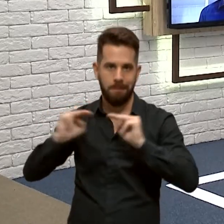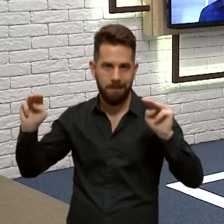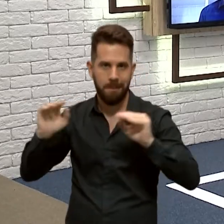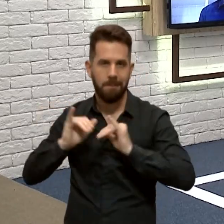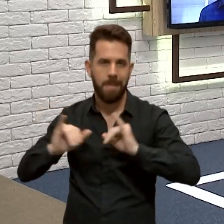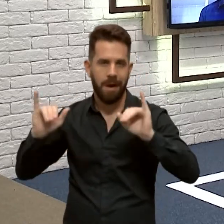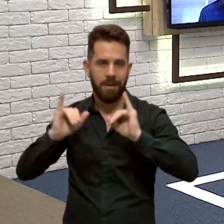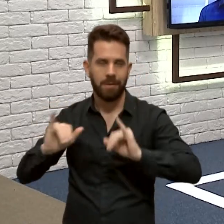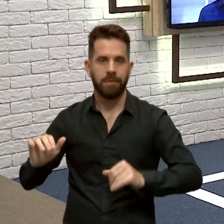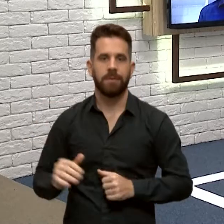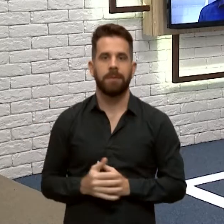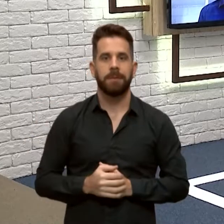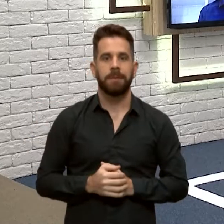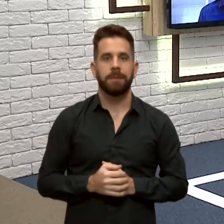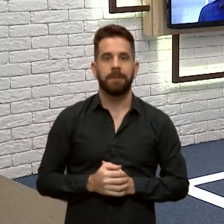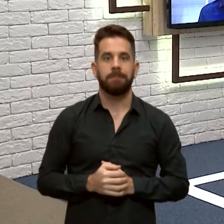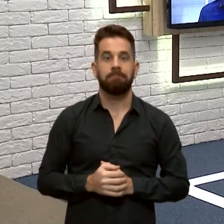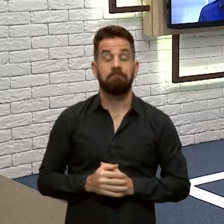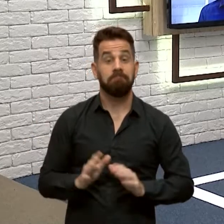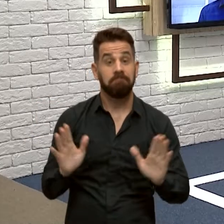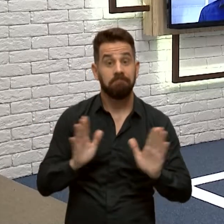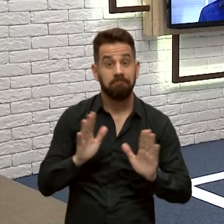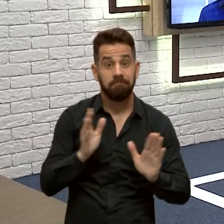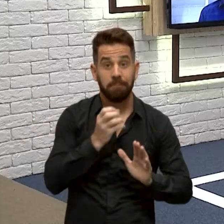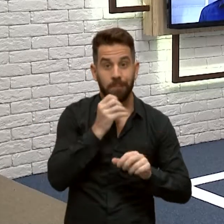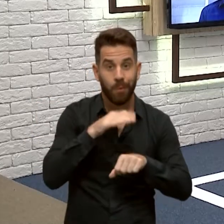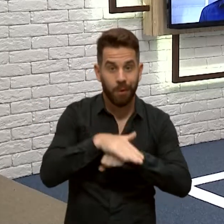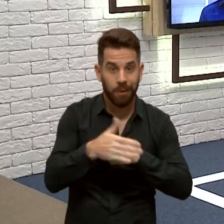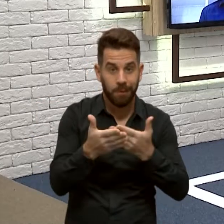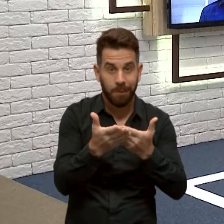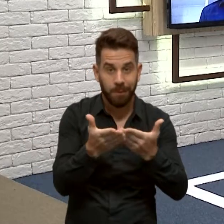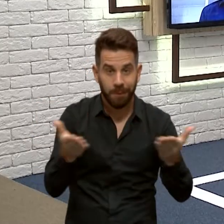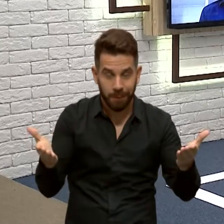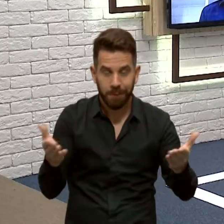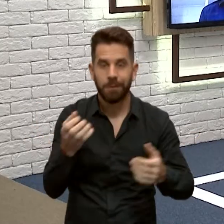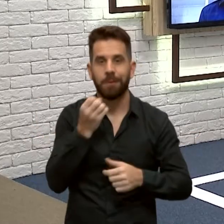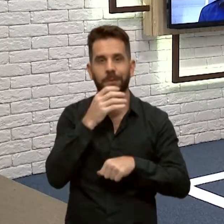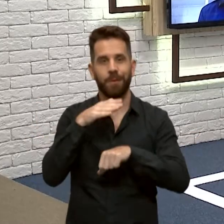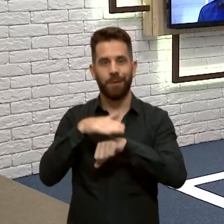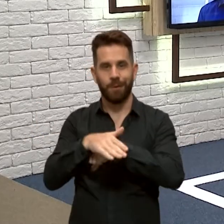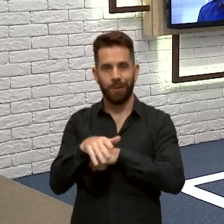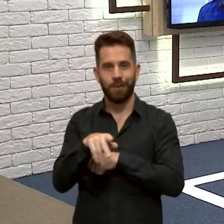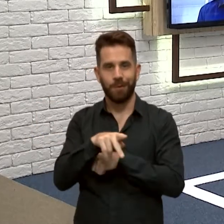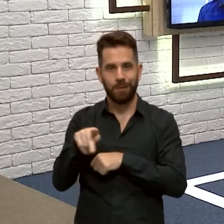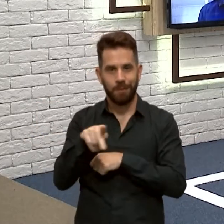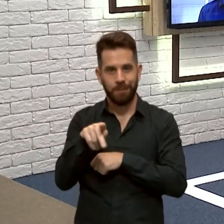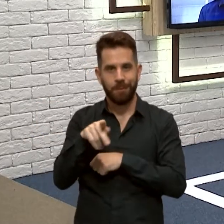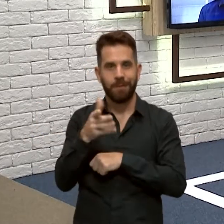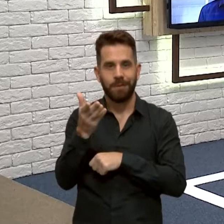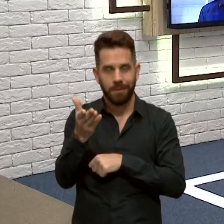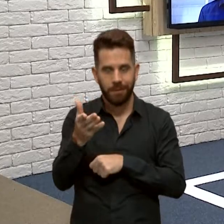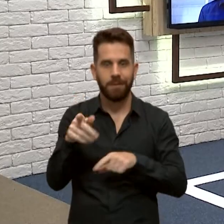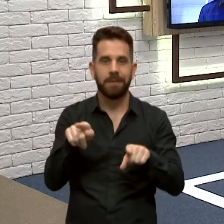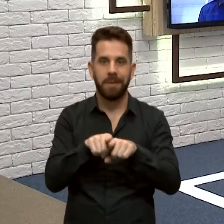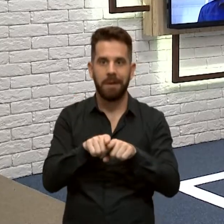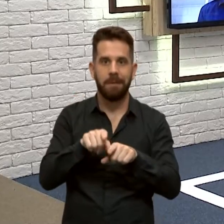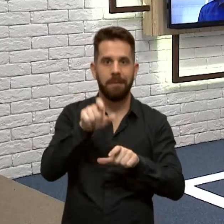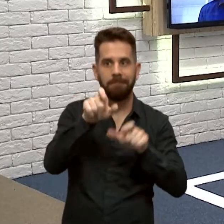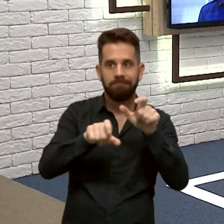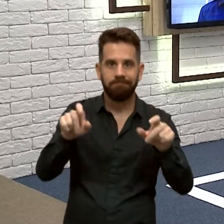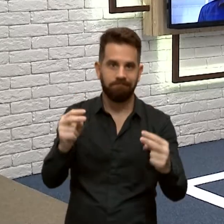bem? Boa noite, Letícia, tudo bem? Boa noite, professor Marcos, boa noite, audiência.